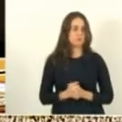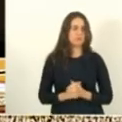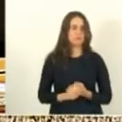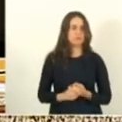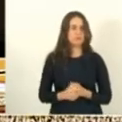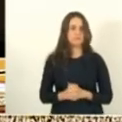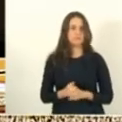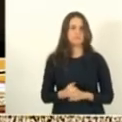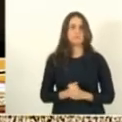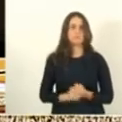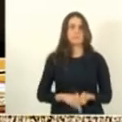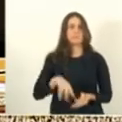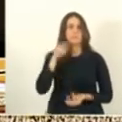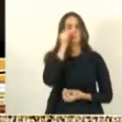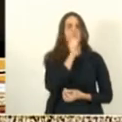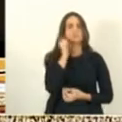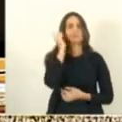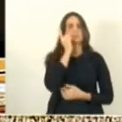Ministra Irini Lopes,